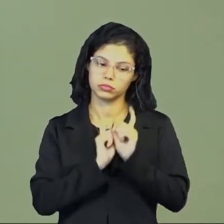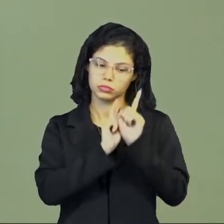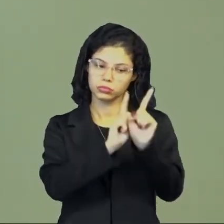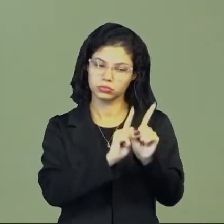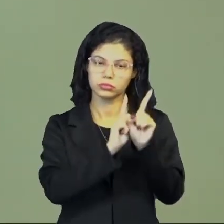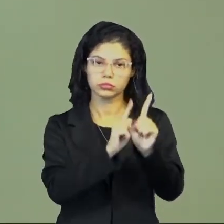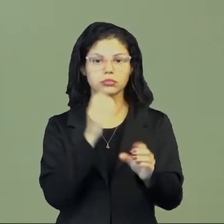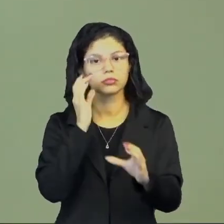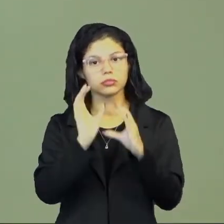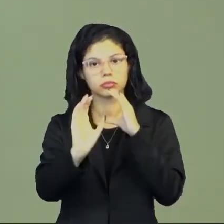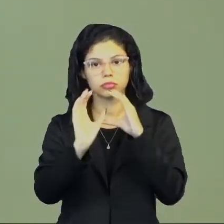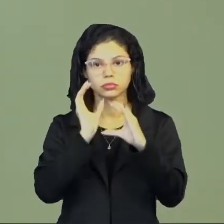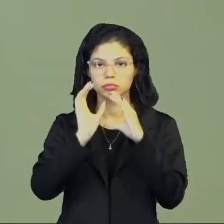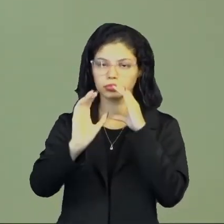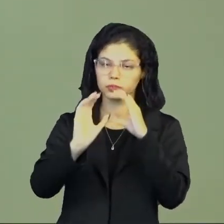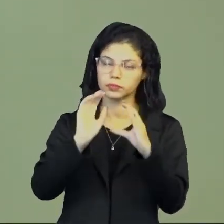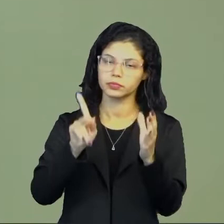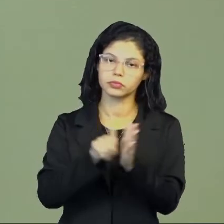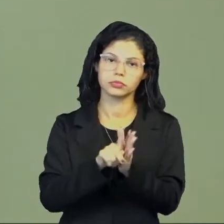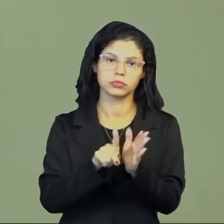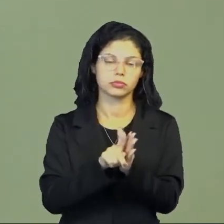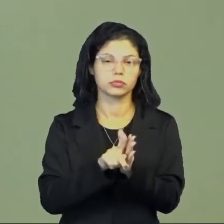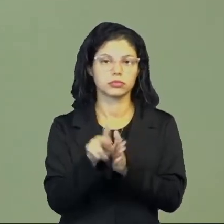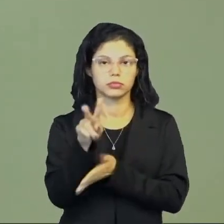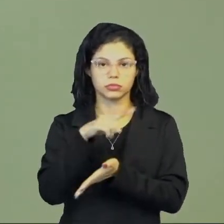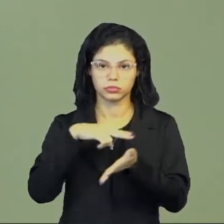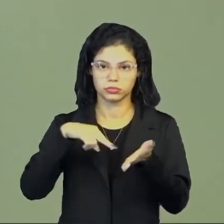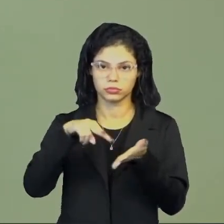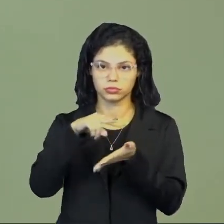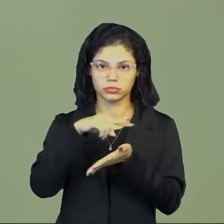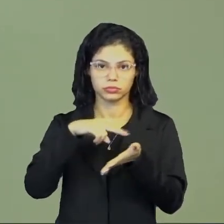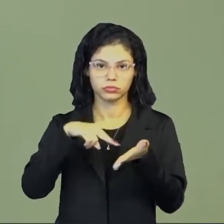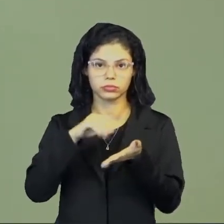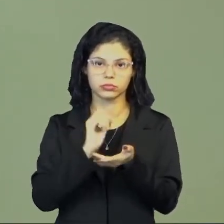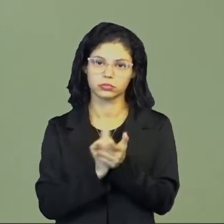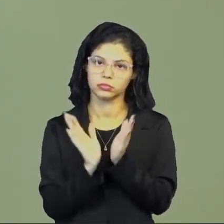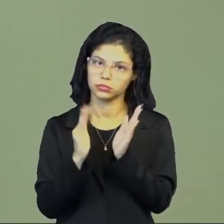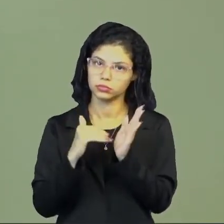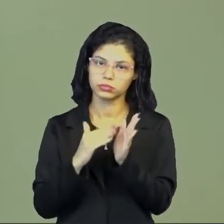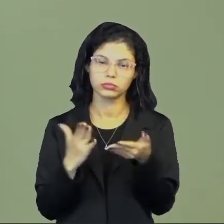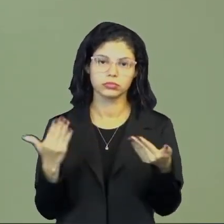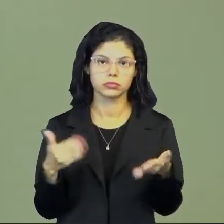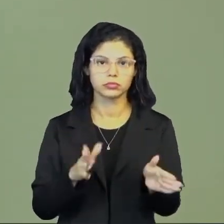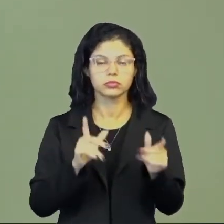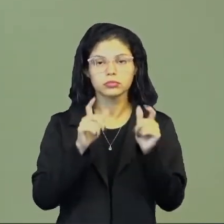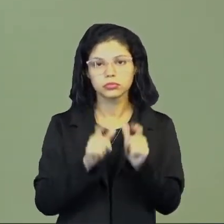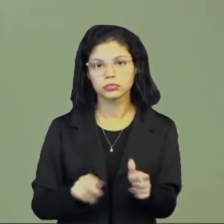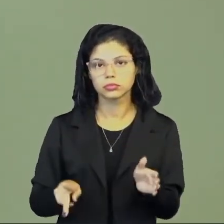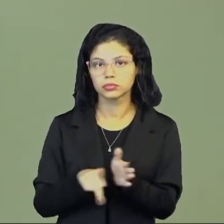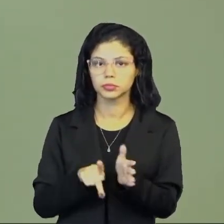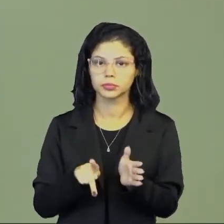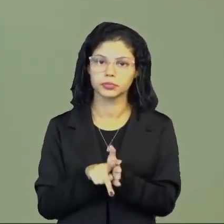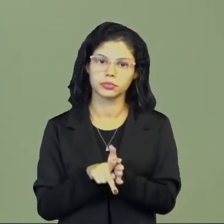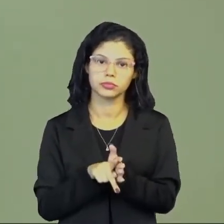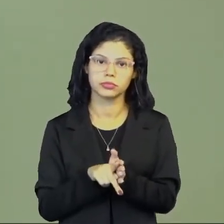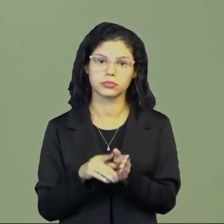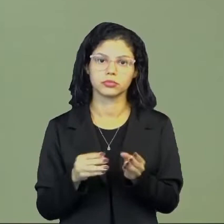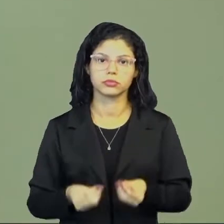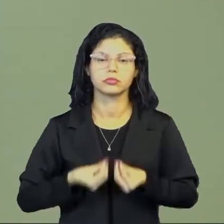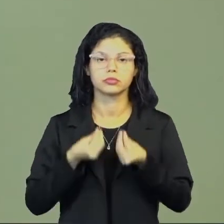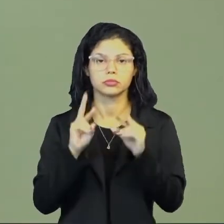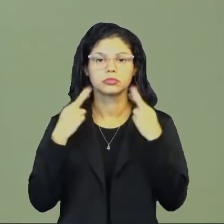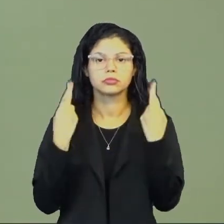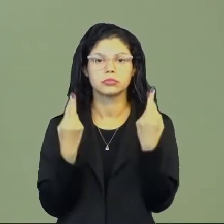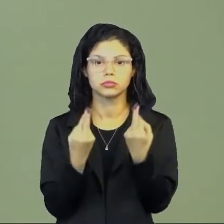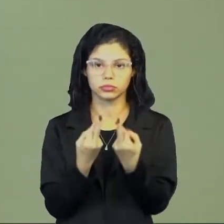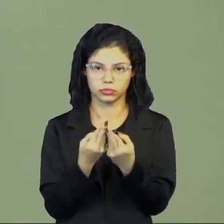acompanhavam cantando durante essa procissão, até chegar ao local onde iriam se